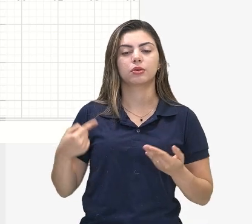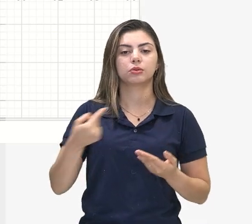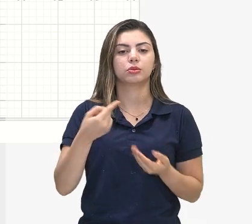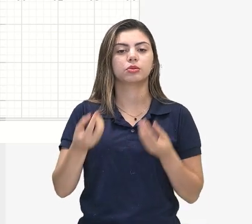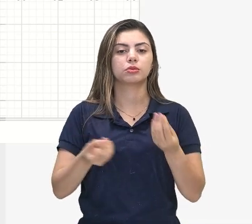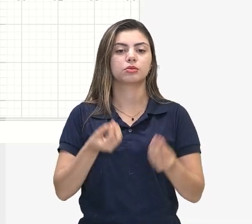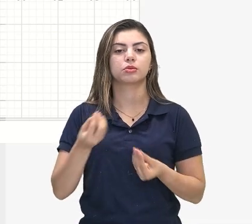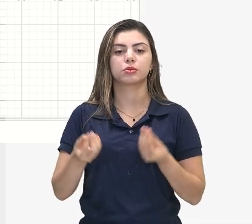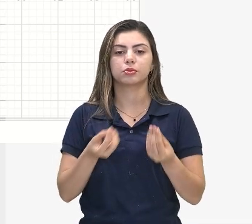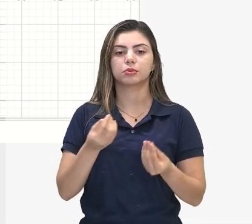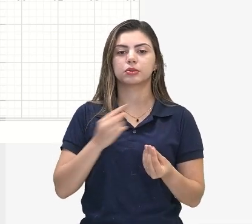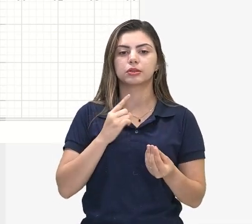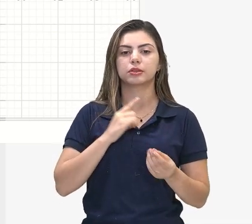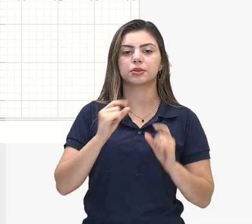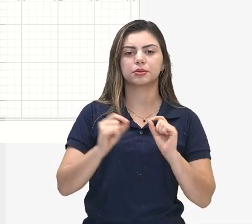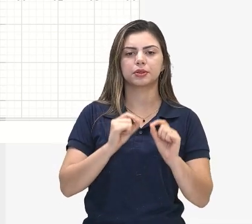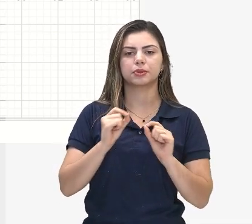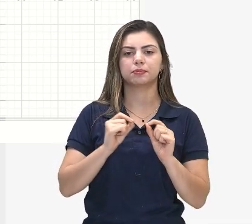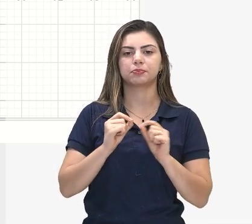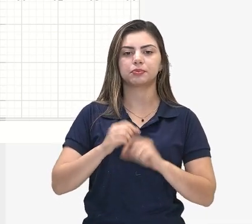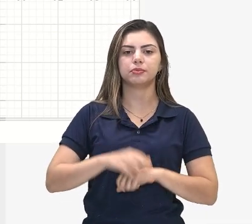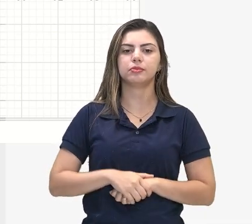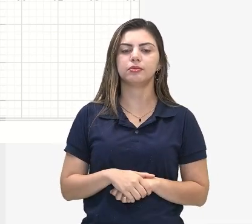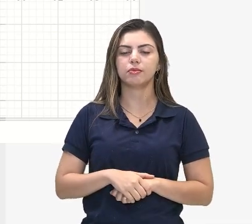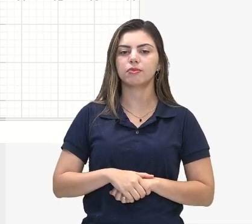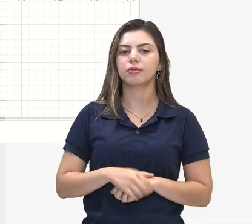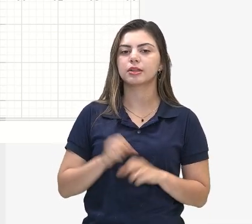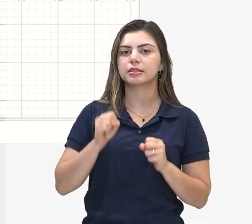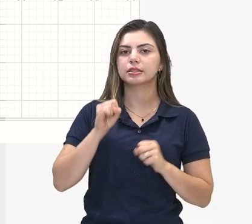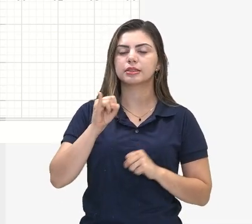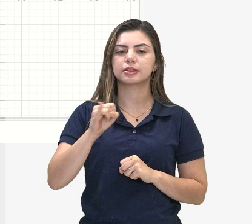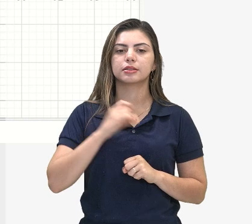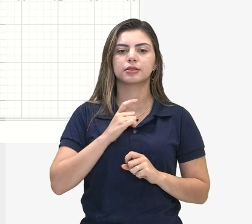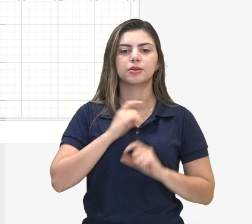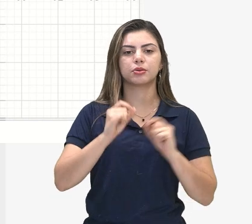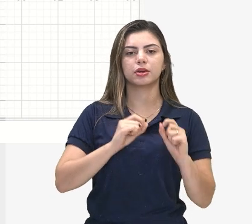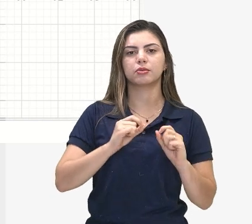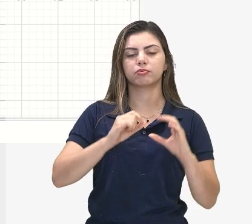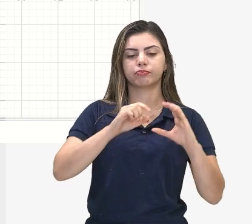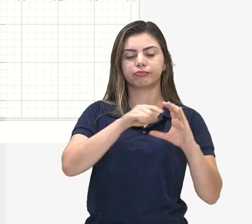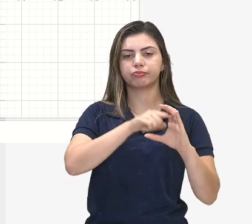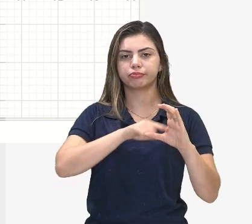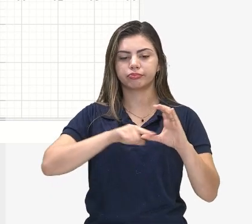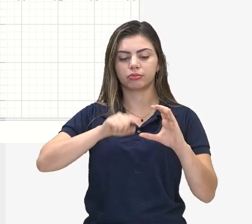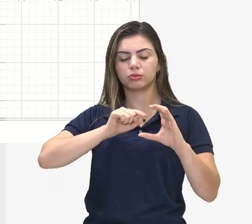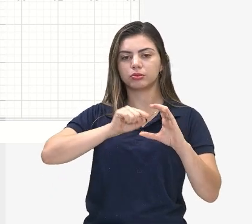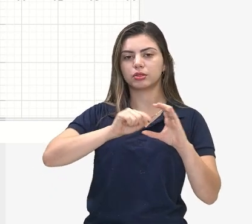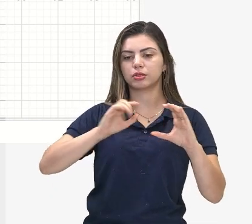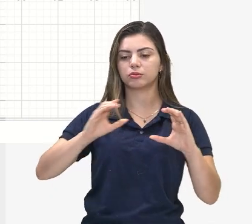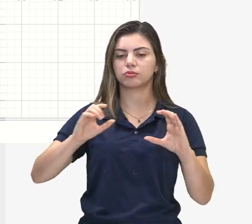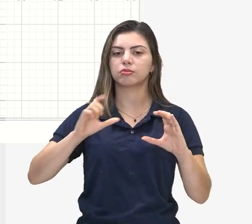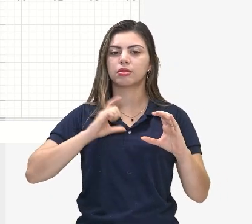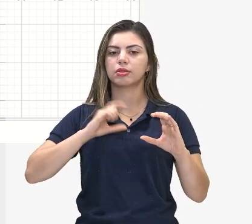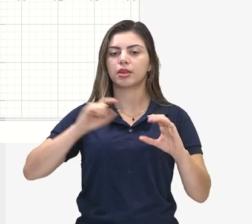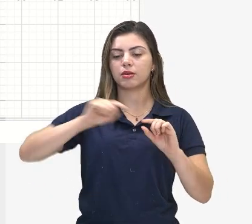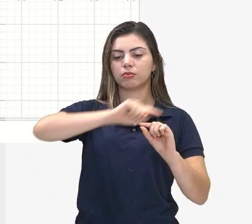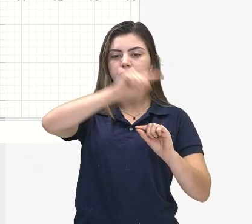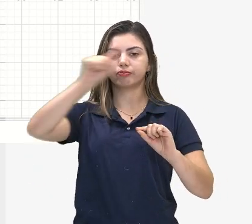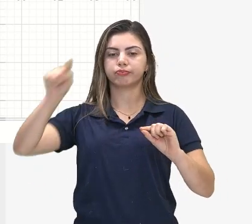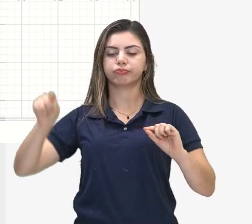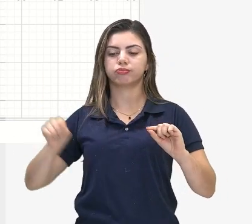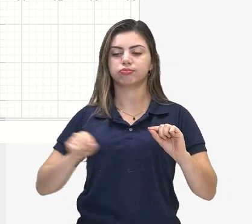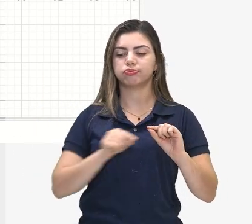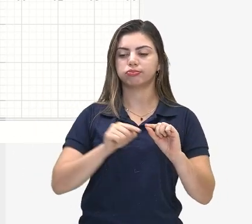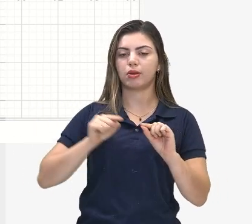e vamos nos aproximando o centro de C2 com o centro de C1, ou seja, a distância está